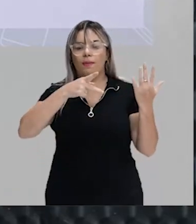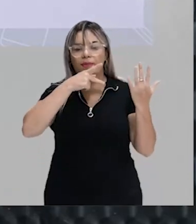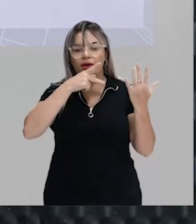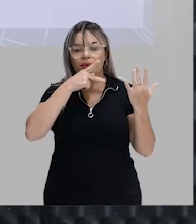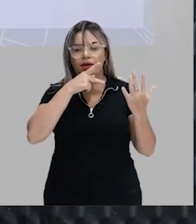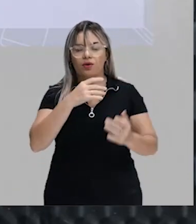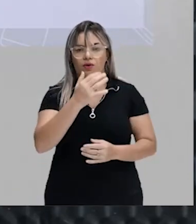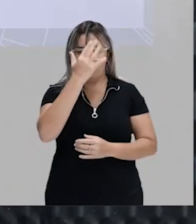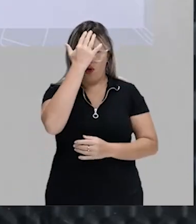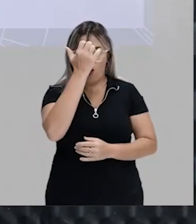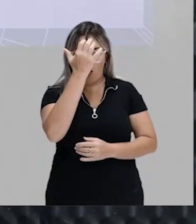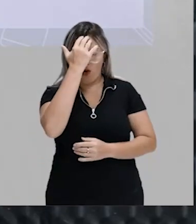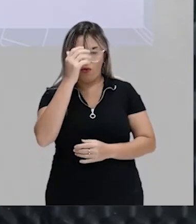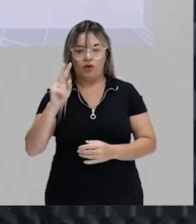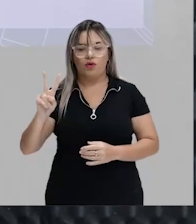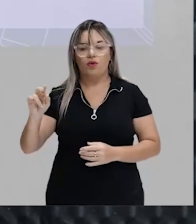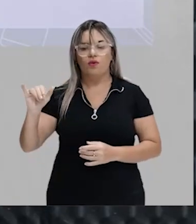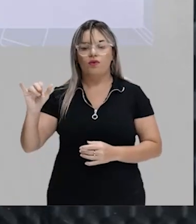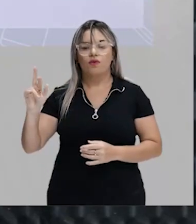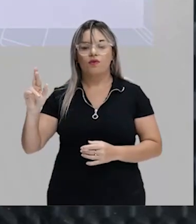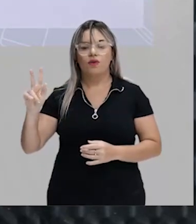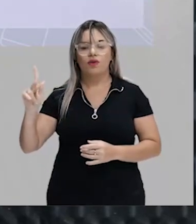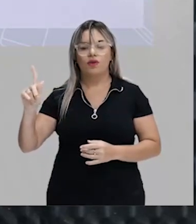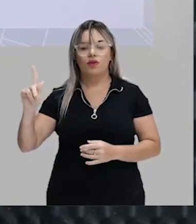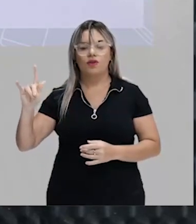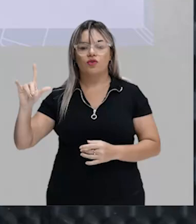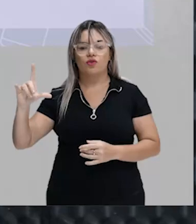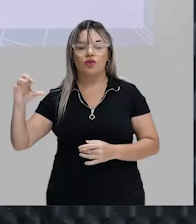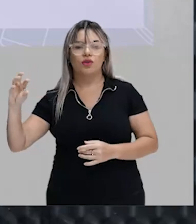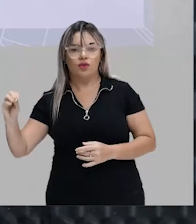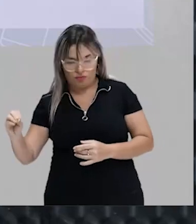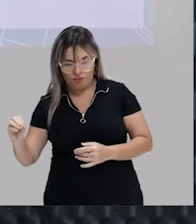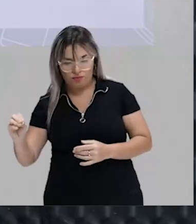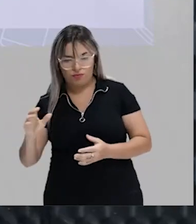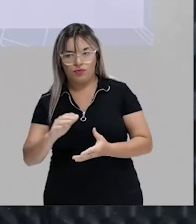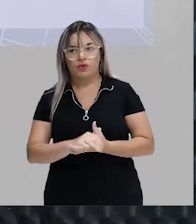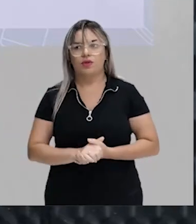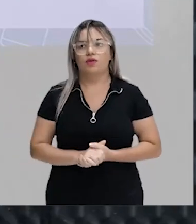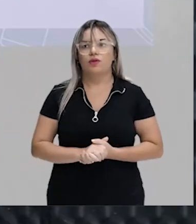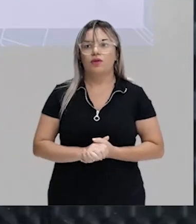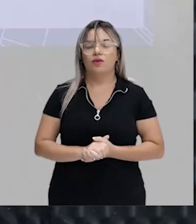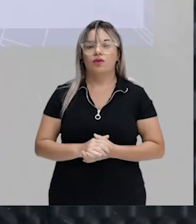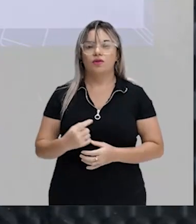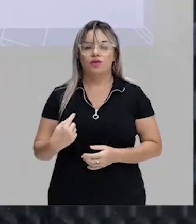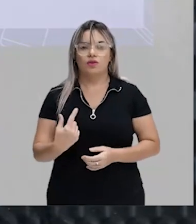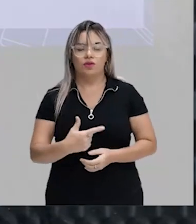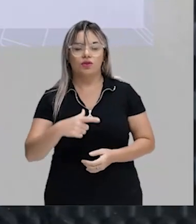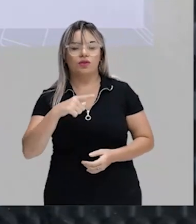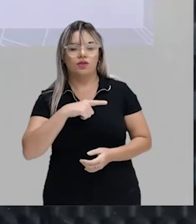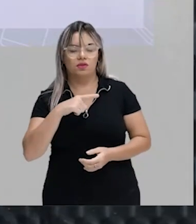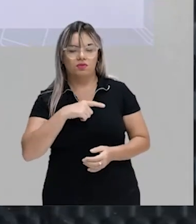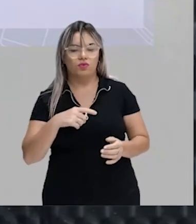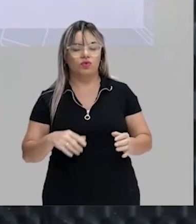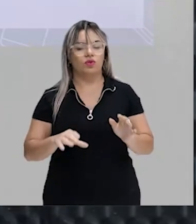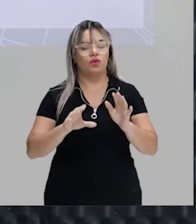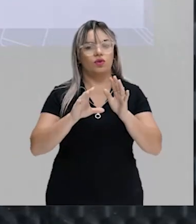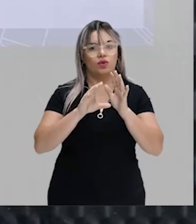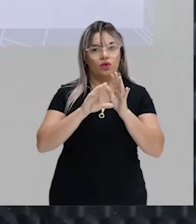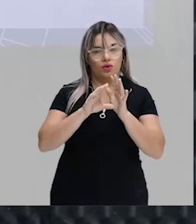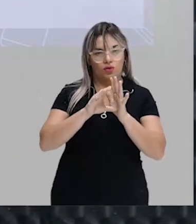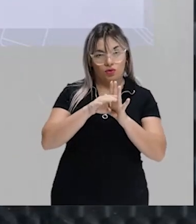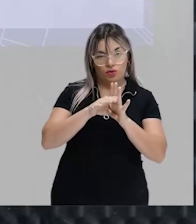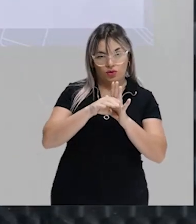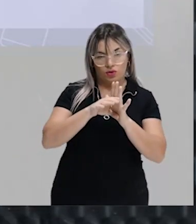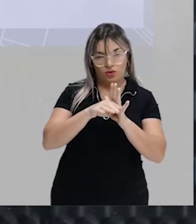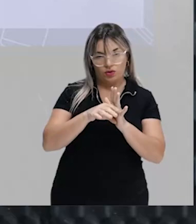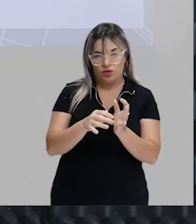Luiz, Homero e Virgílio. Então, a gente tem aqui um conceito de beleza voltado